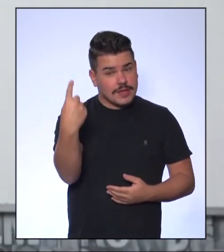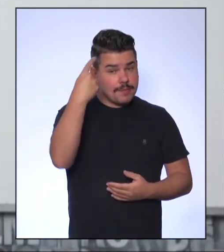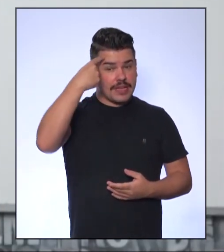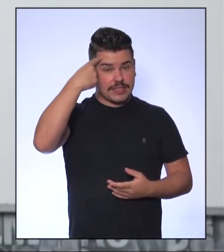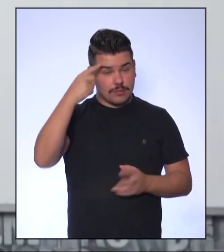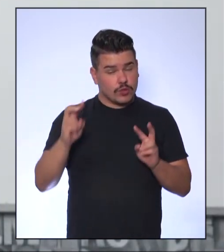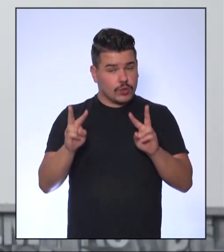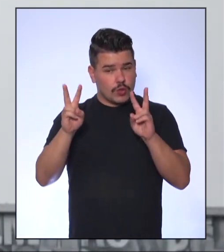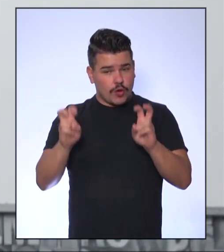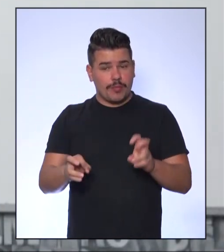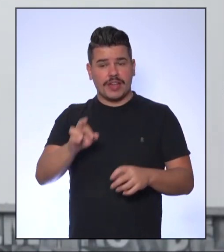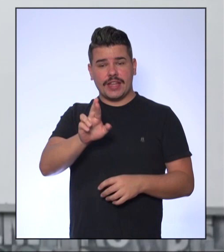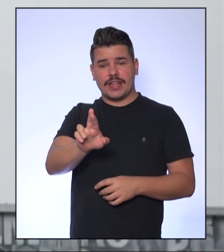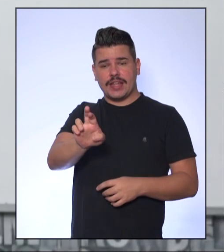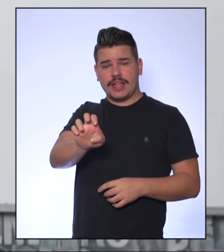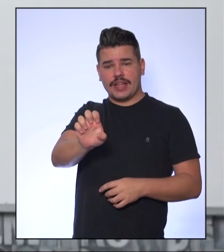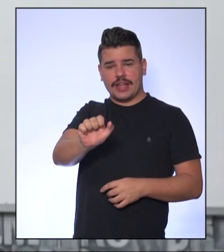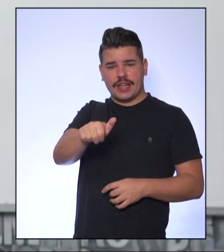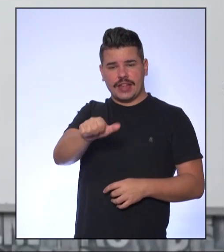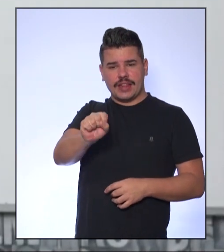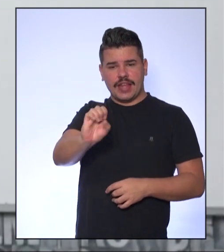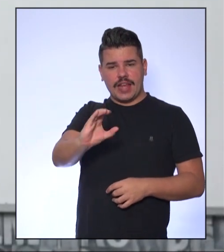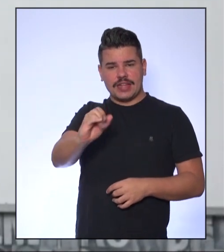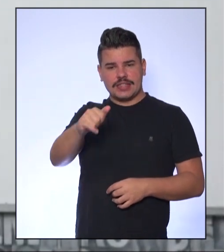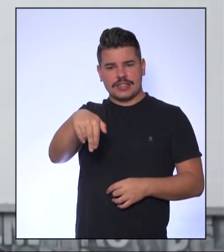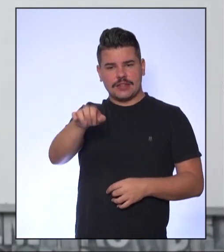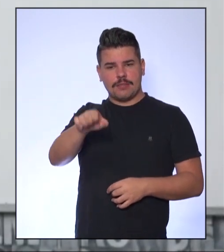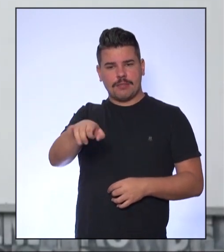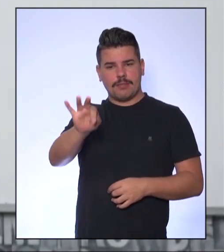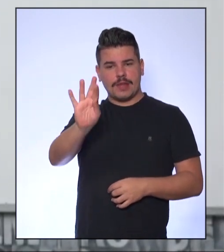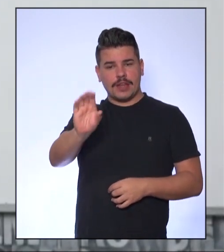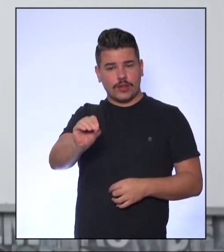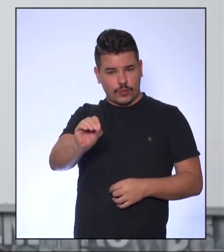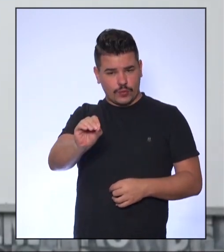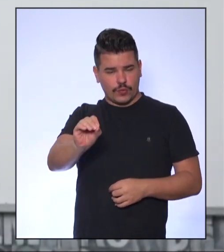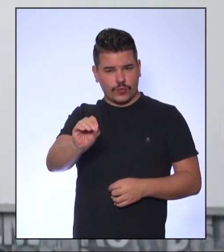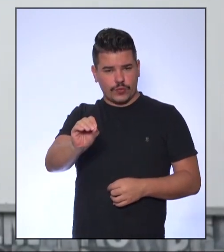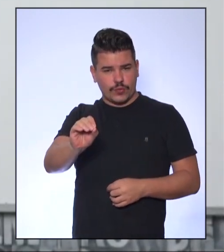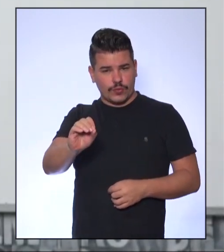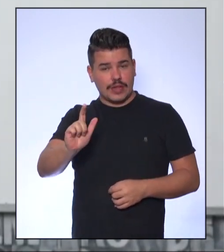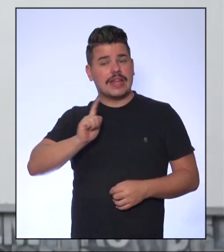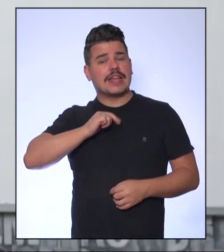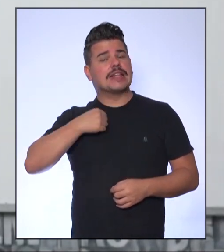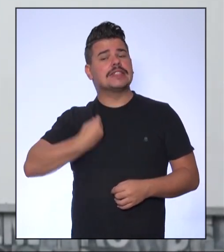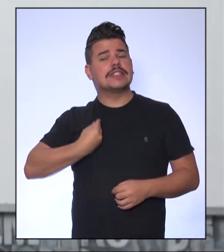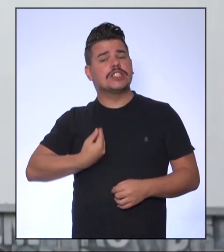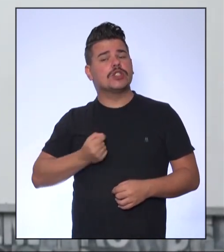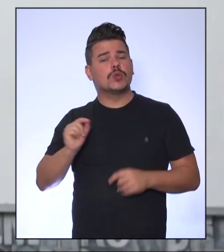em renascimento, eu preciso entender que existe aqui